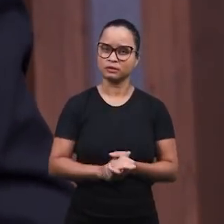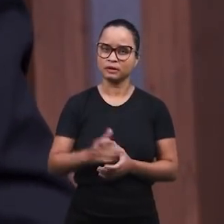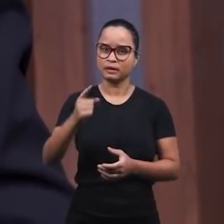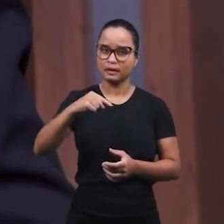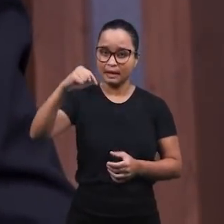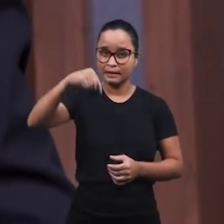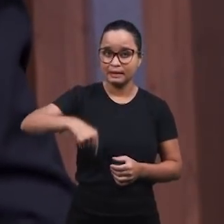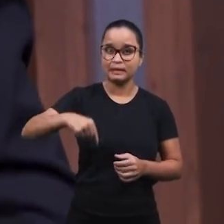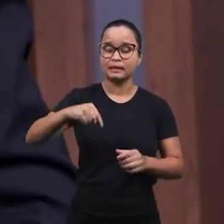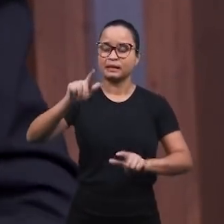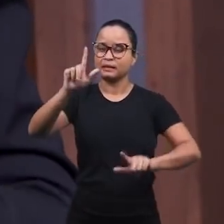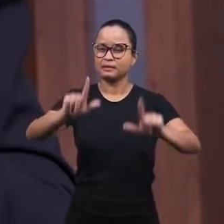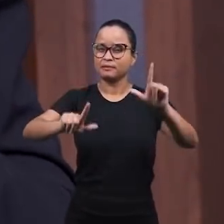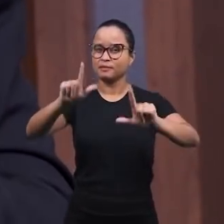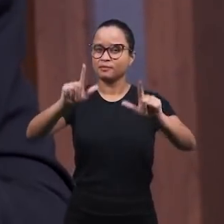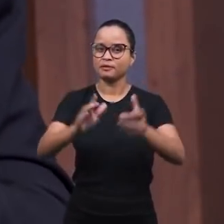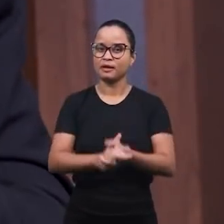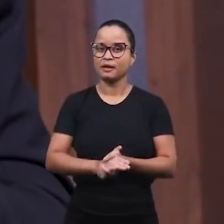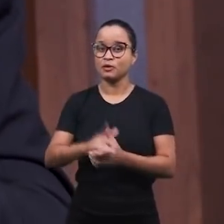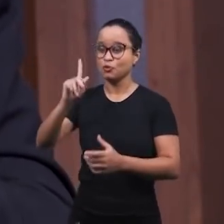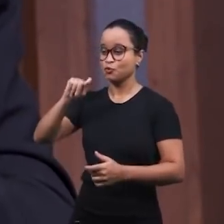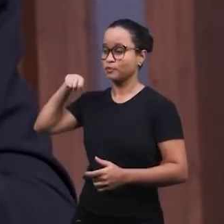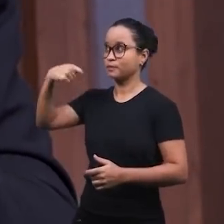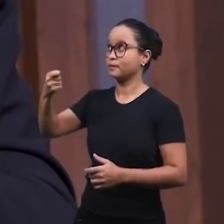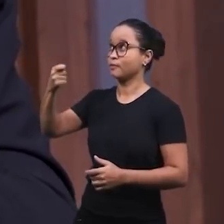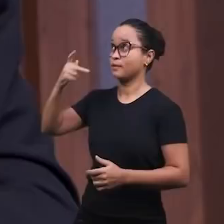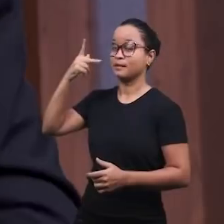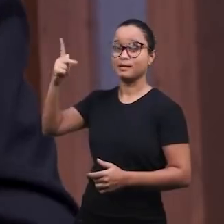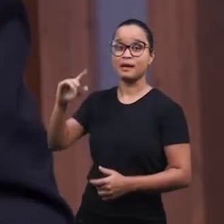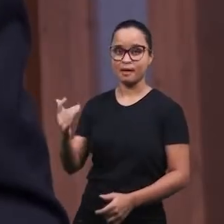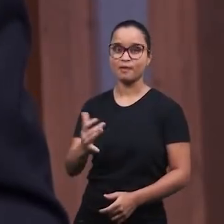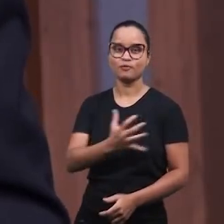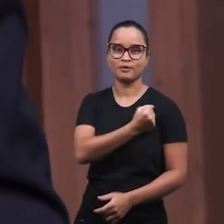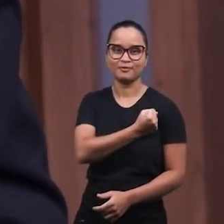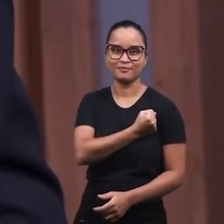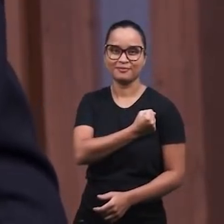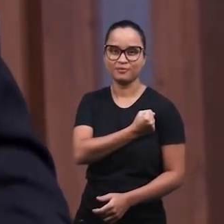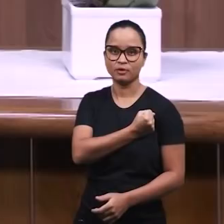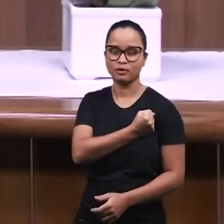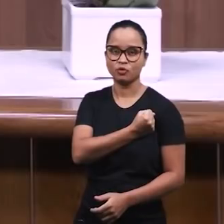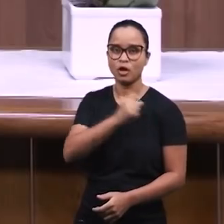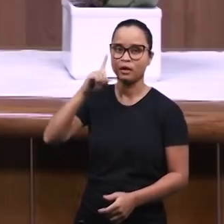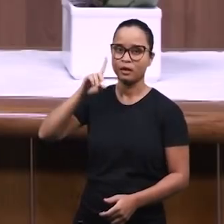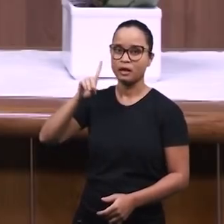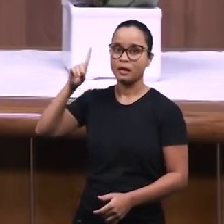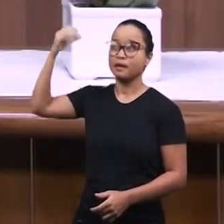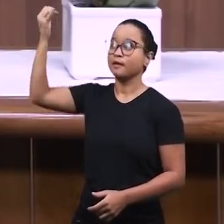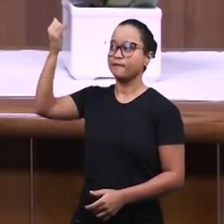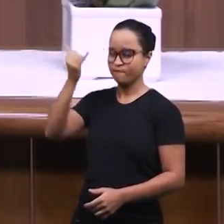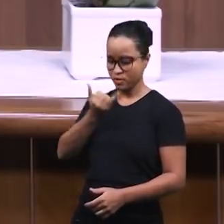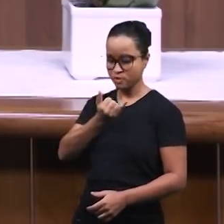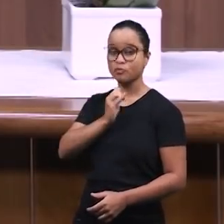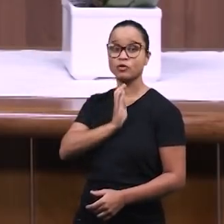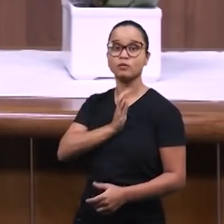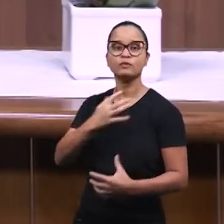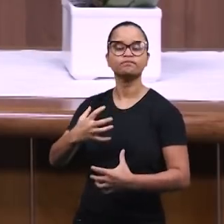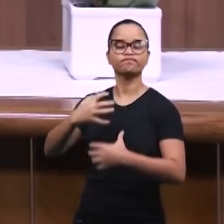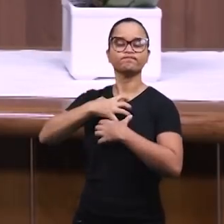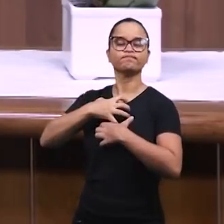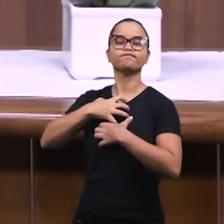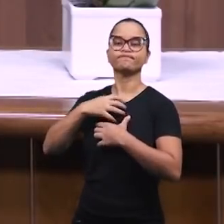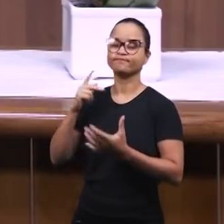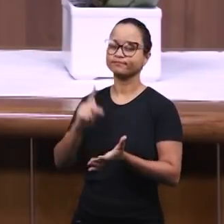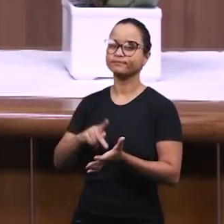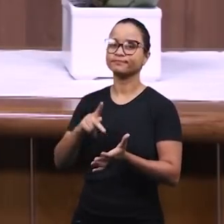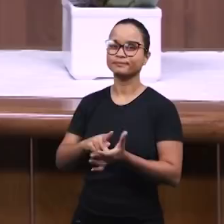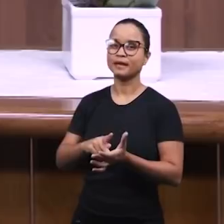pela televisão, e o nome dele é que está sendo adorado agora. É a voz dele que se pode ouvir.